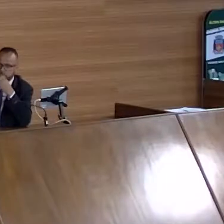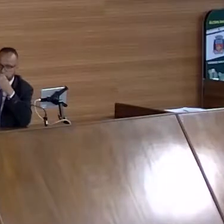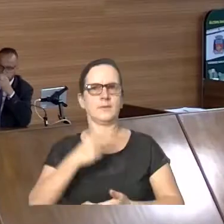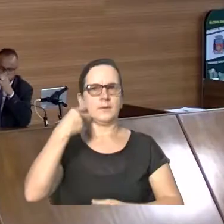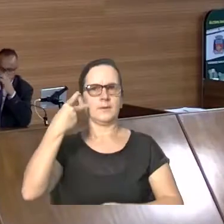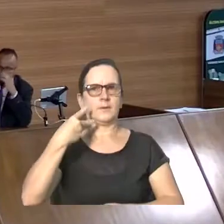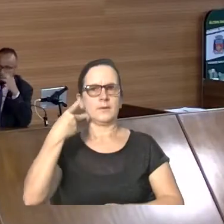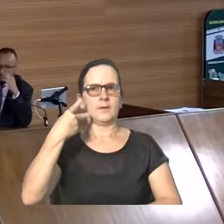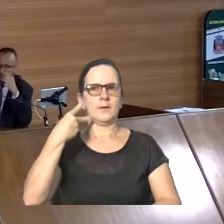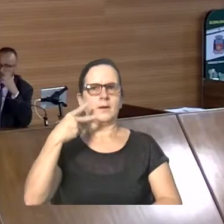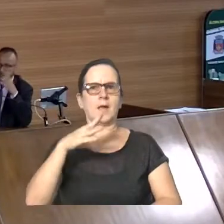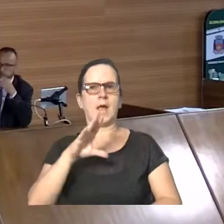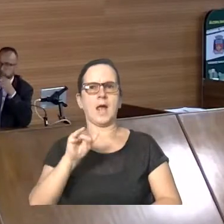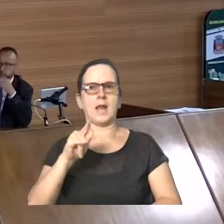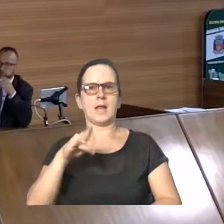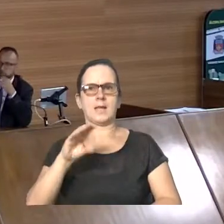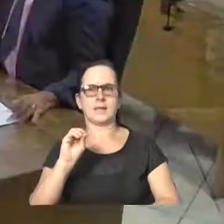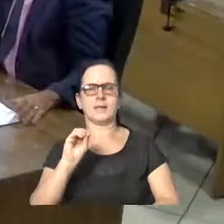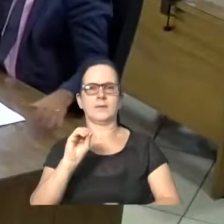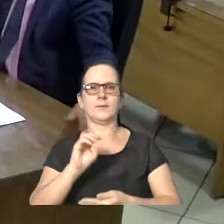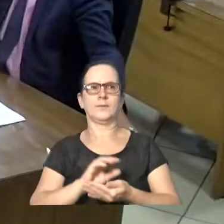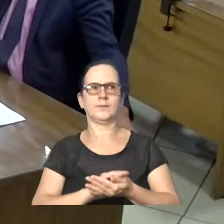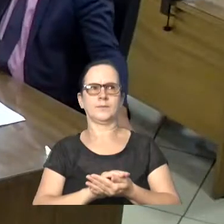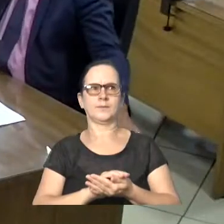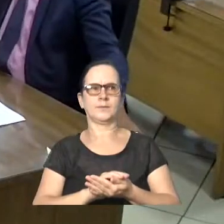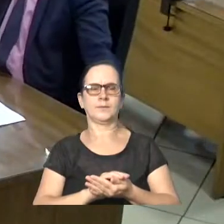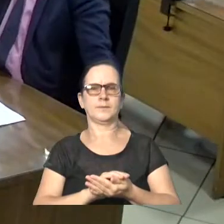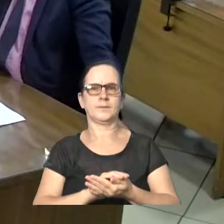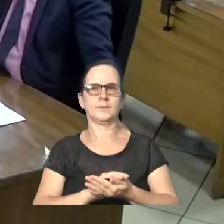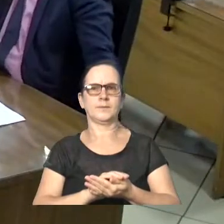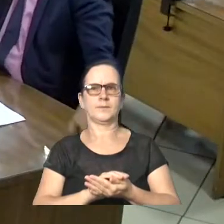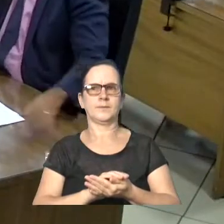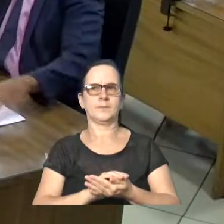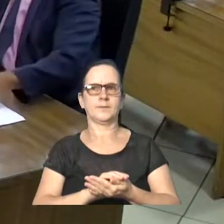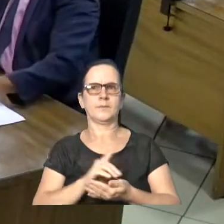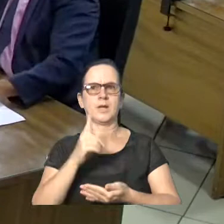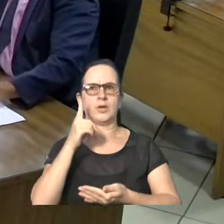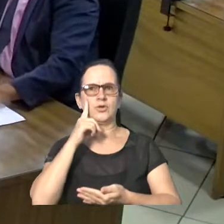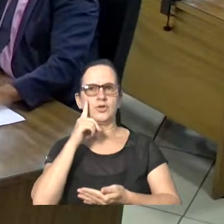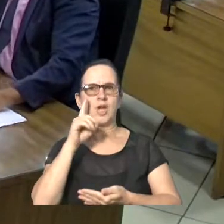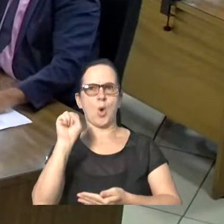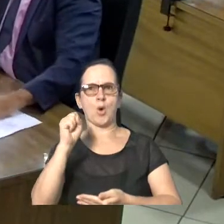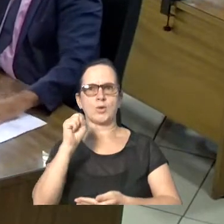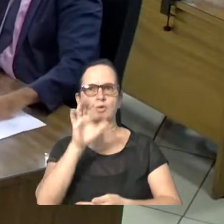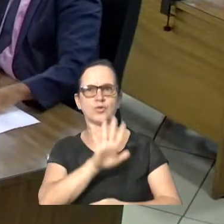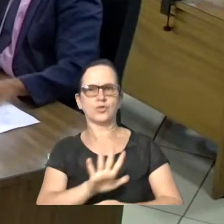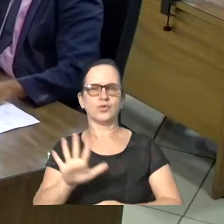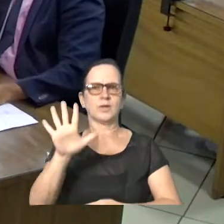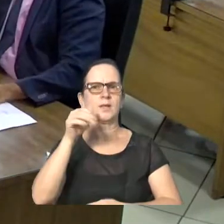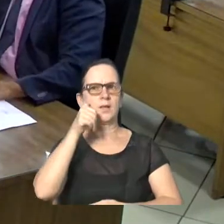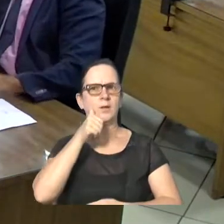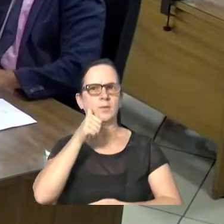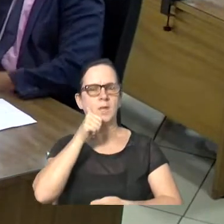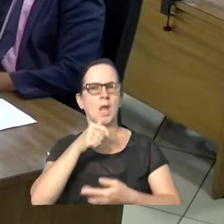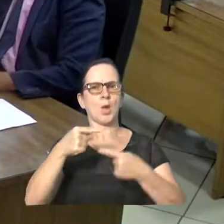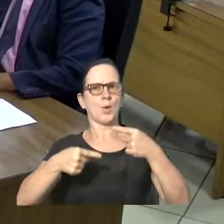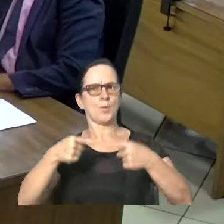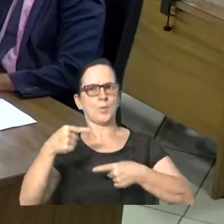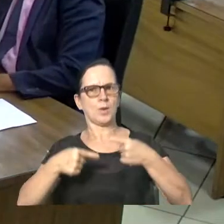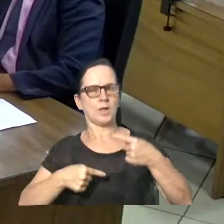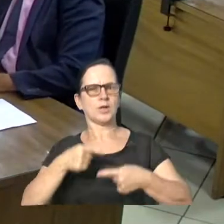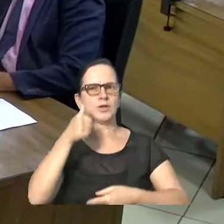Vereador Alessandro Donizete de Oliveira. No dia 8, Dia Internacional da Mulher, uma política para a